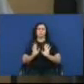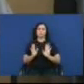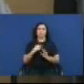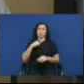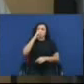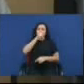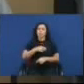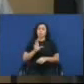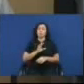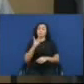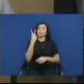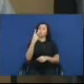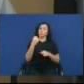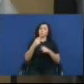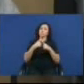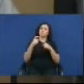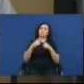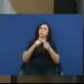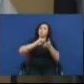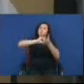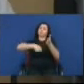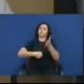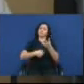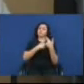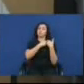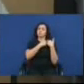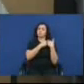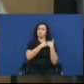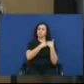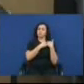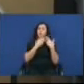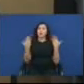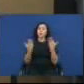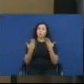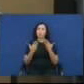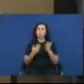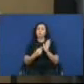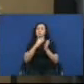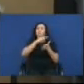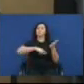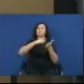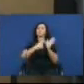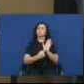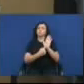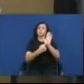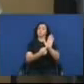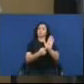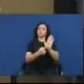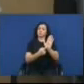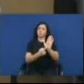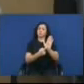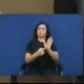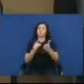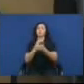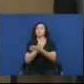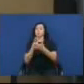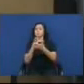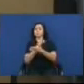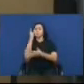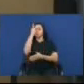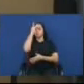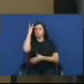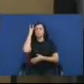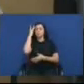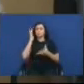médicos que assinam por ela. Entendeu? Então eu só vim mais para trazer a documentação. Família está aqui. Pessoas que passou, está limpa até